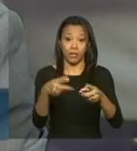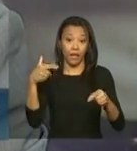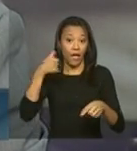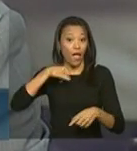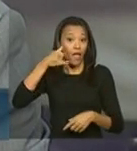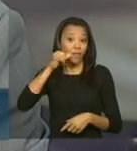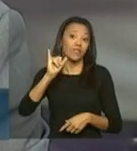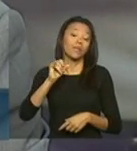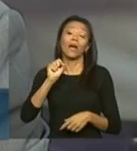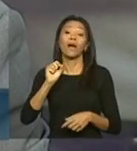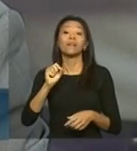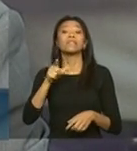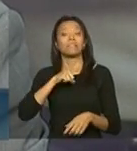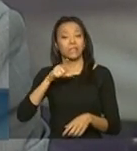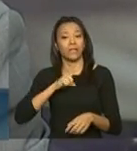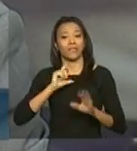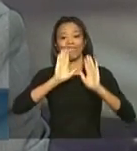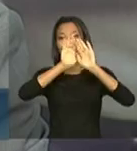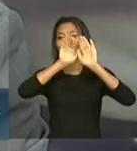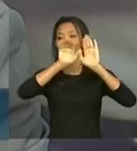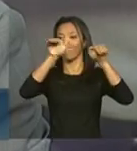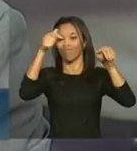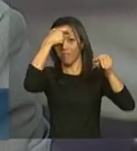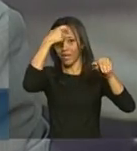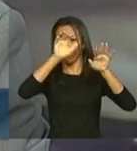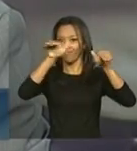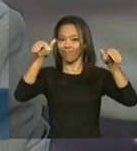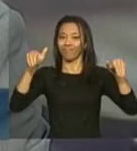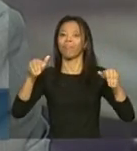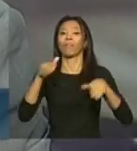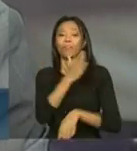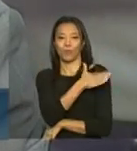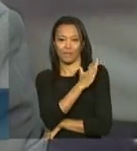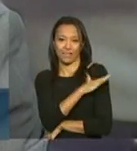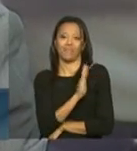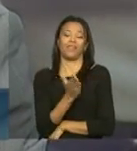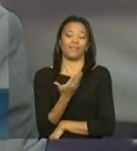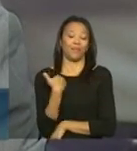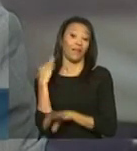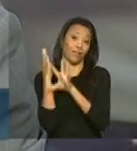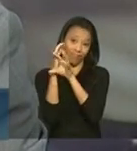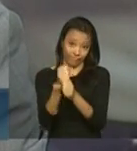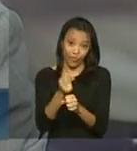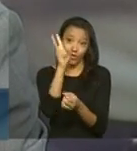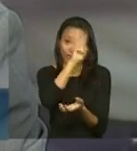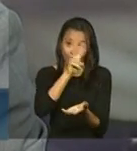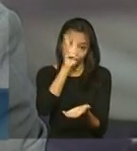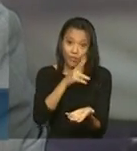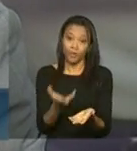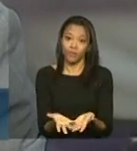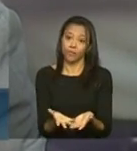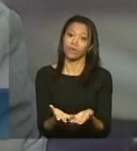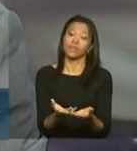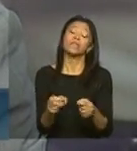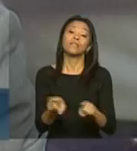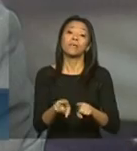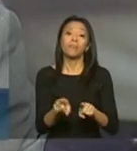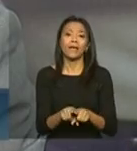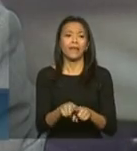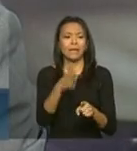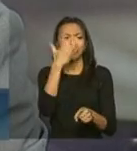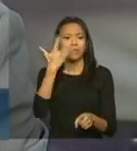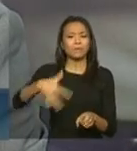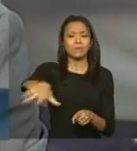ainda se apresenta a essa enfermidade, né, histórico, né, a dimensão da pobreza,